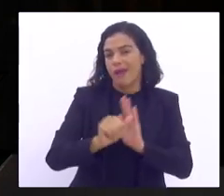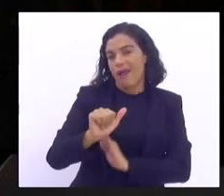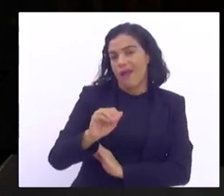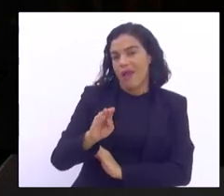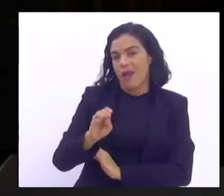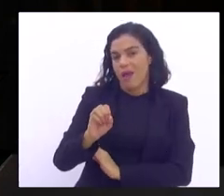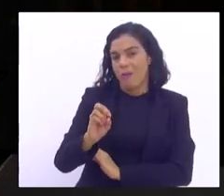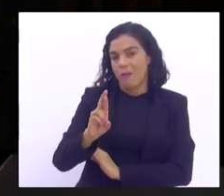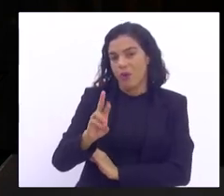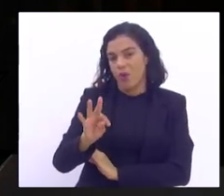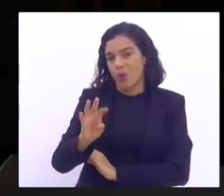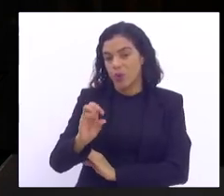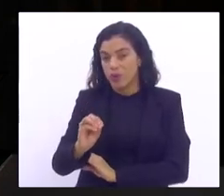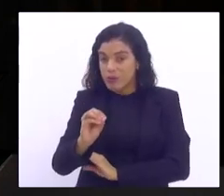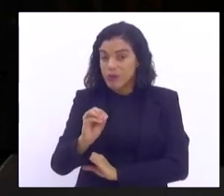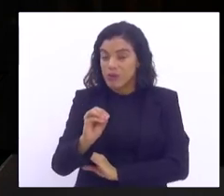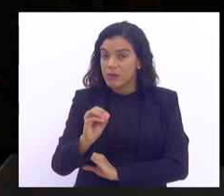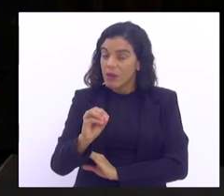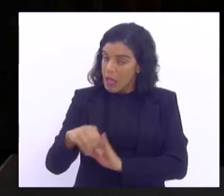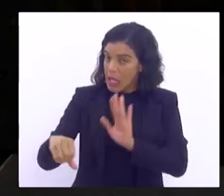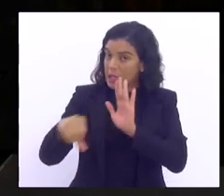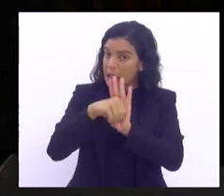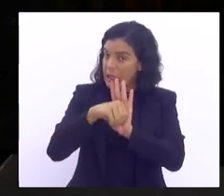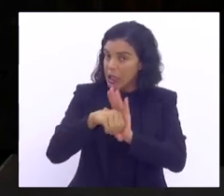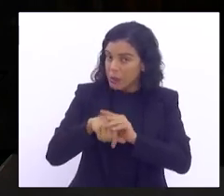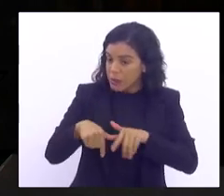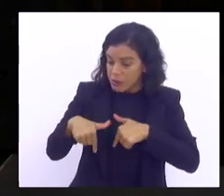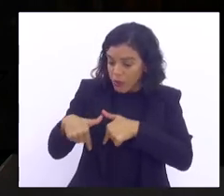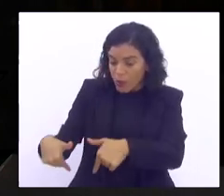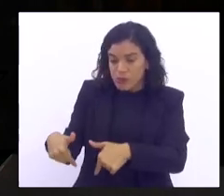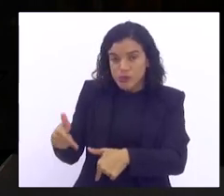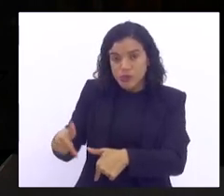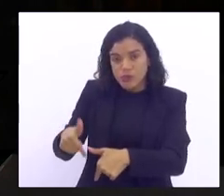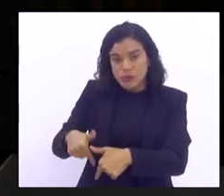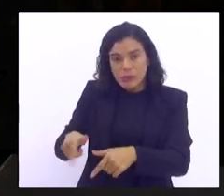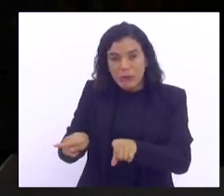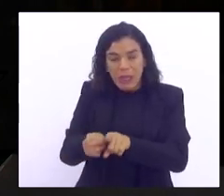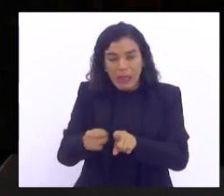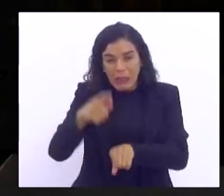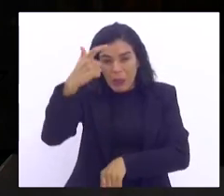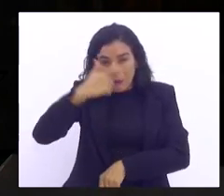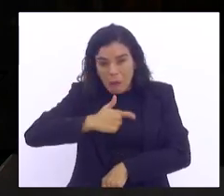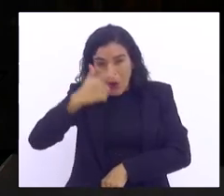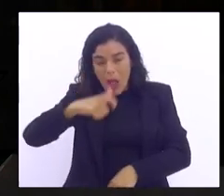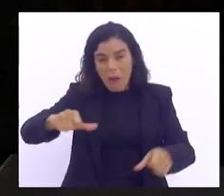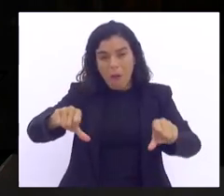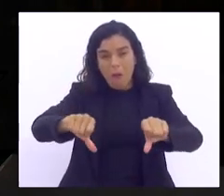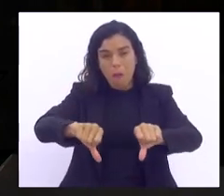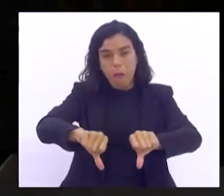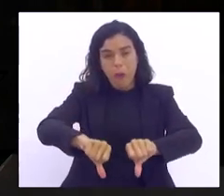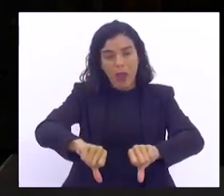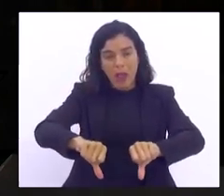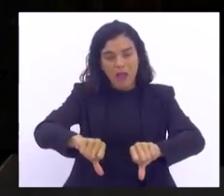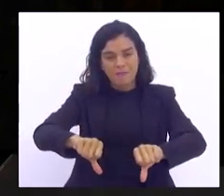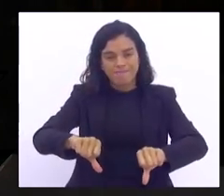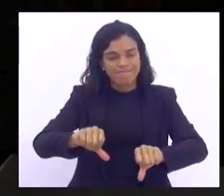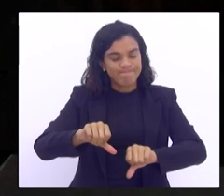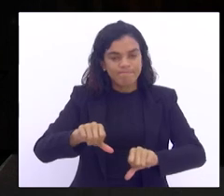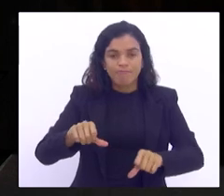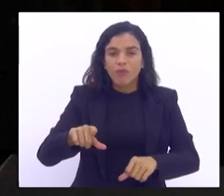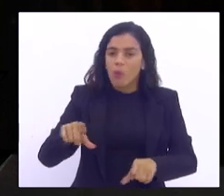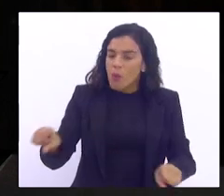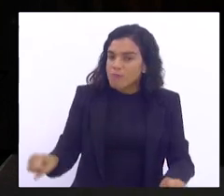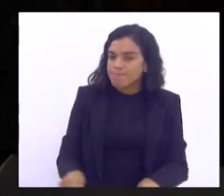si mesmo. Algo que é criminoso em si mesmo. Algo que é imoral, intrinsecamente mal em si mesmo, que é o aborto. Uma